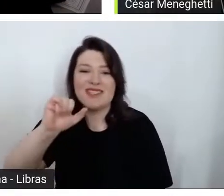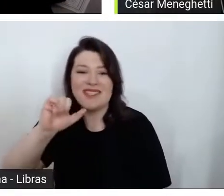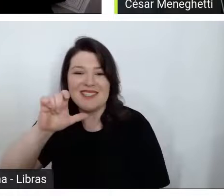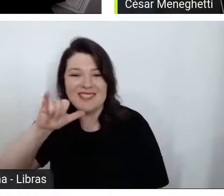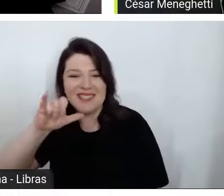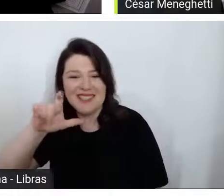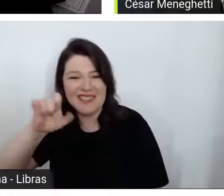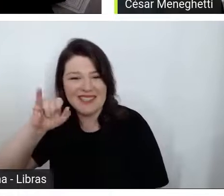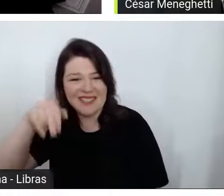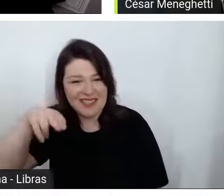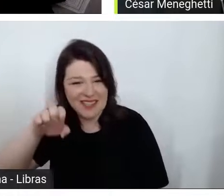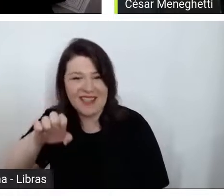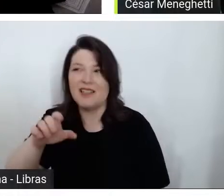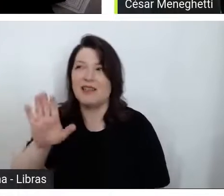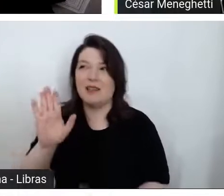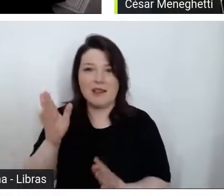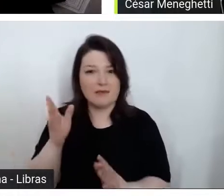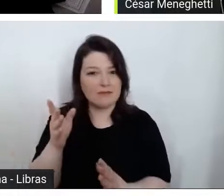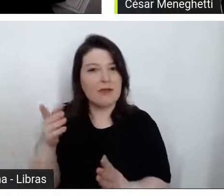alunos,